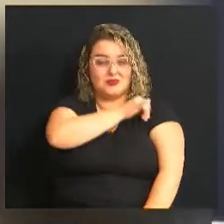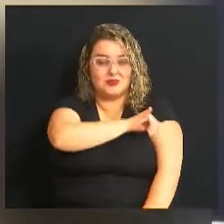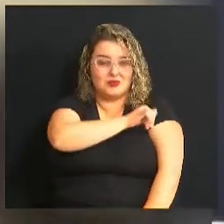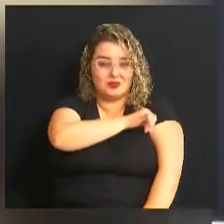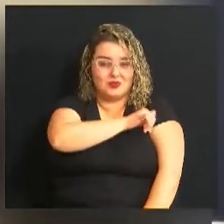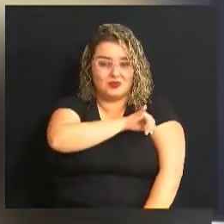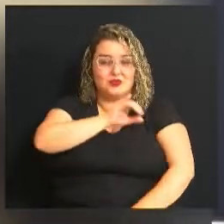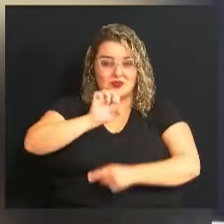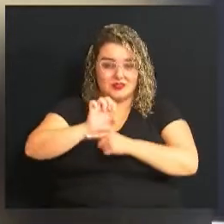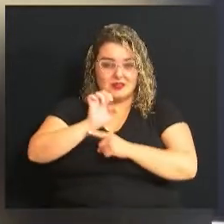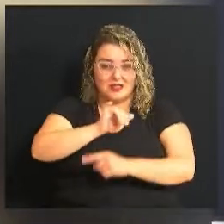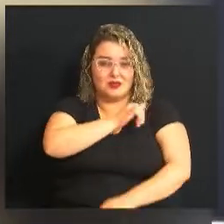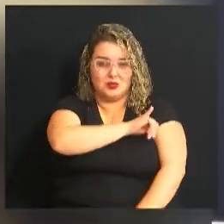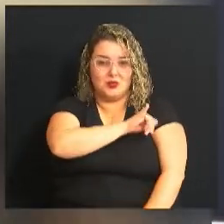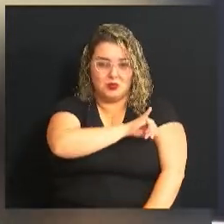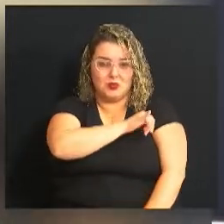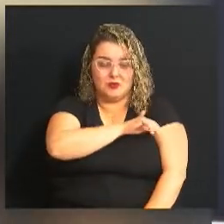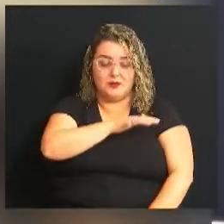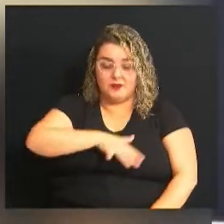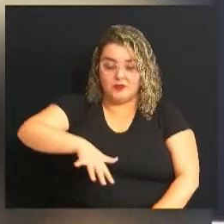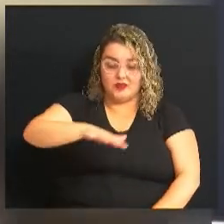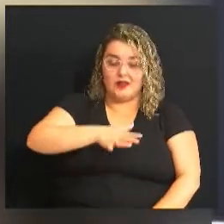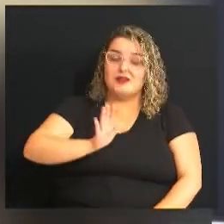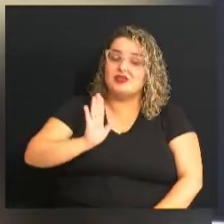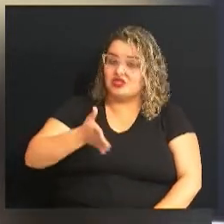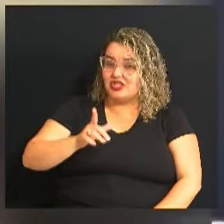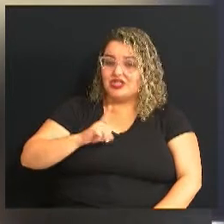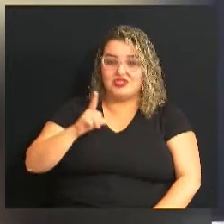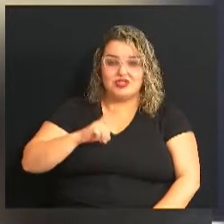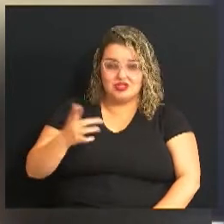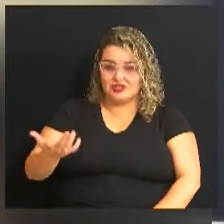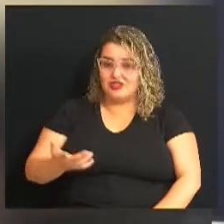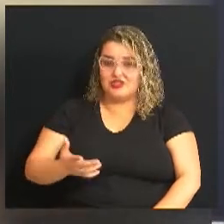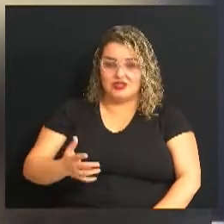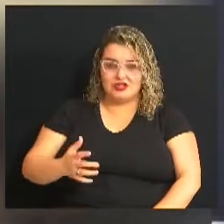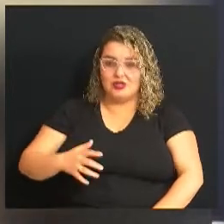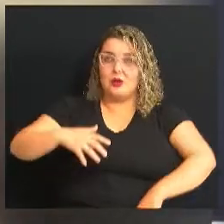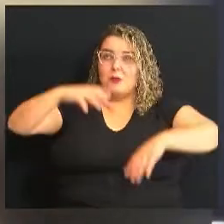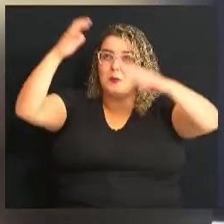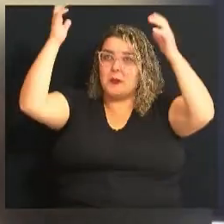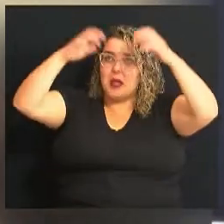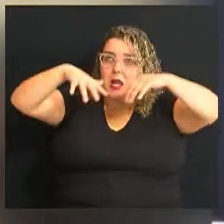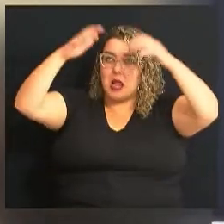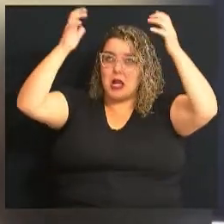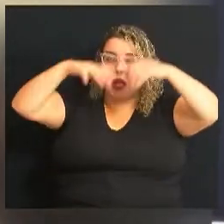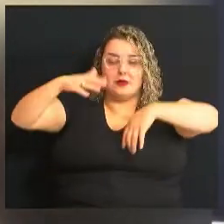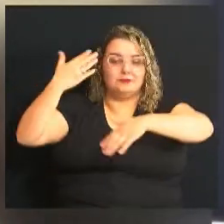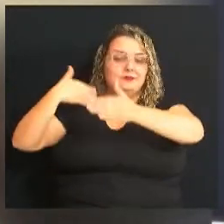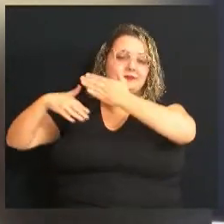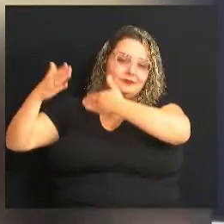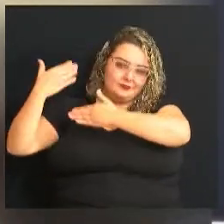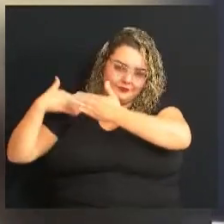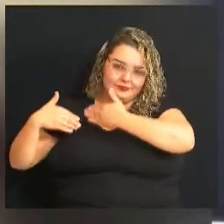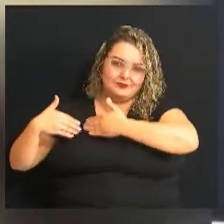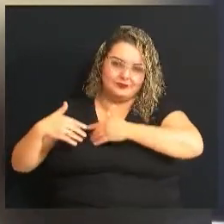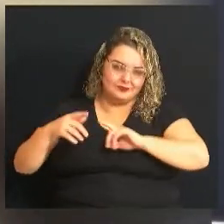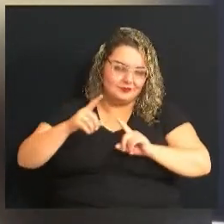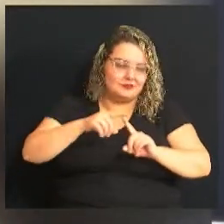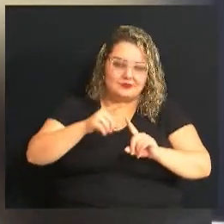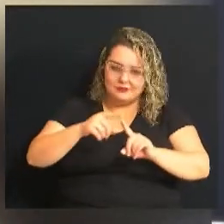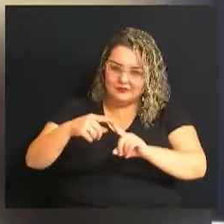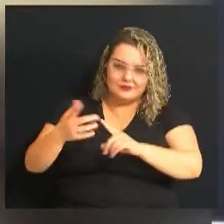né? Em áreas que já tinham sido acometidas por eventos climáticos desse